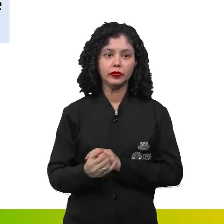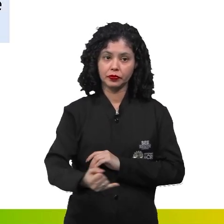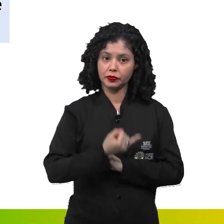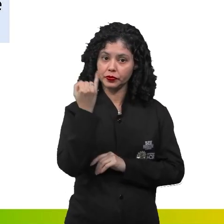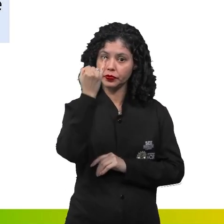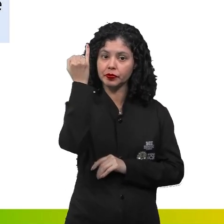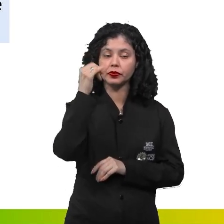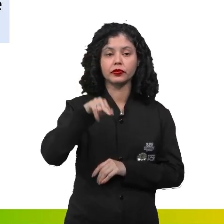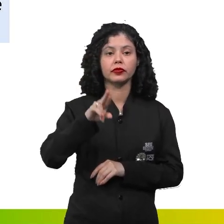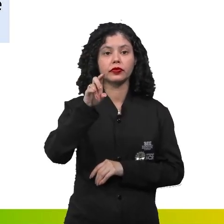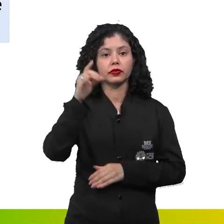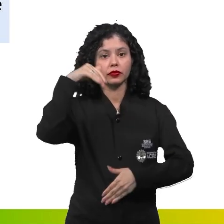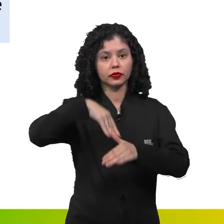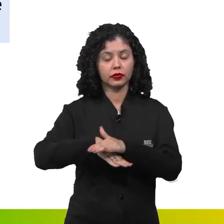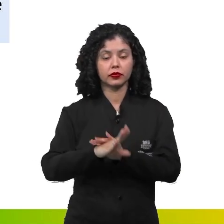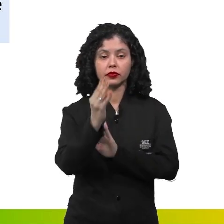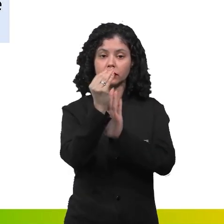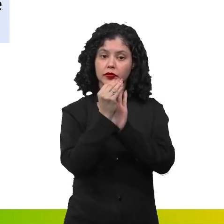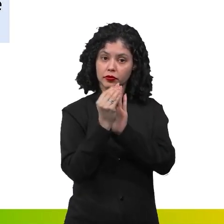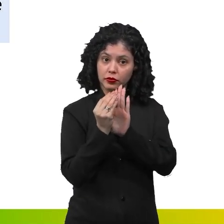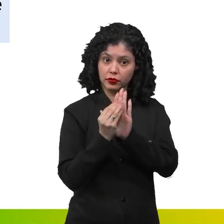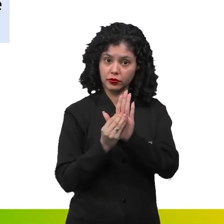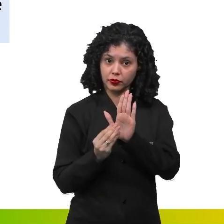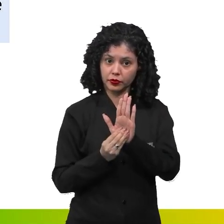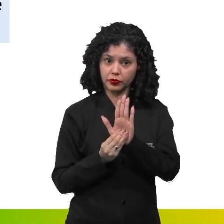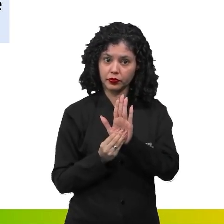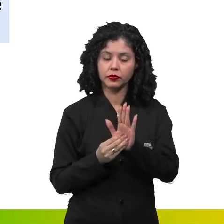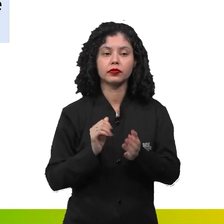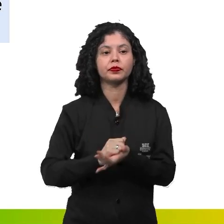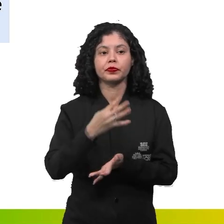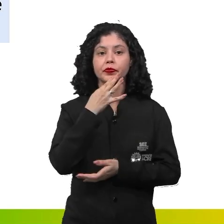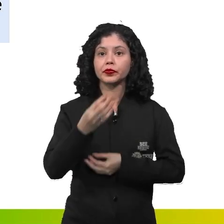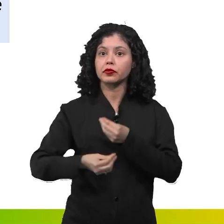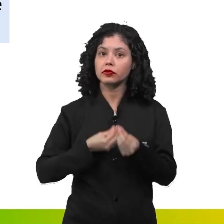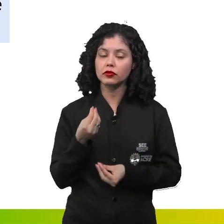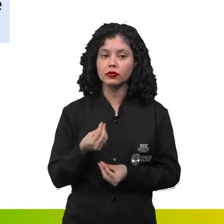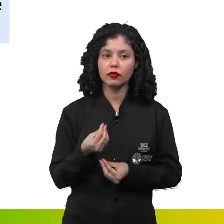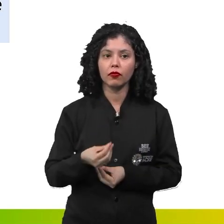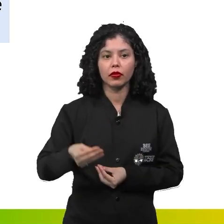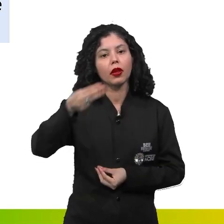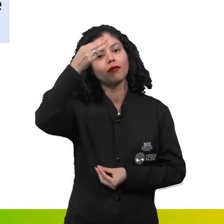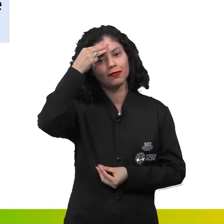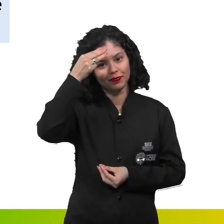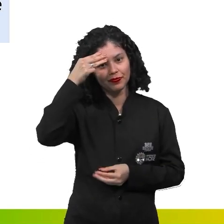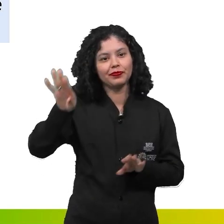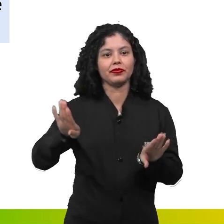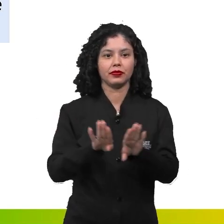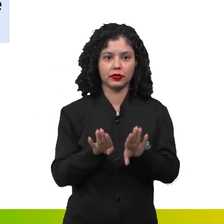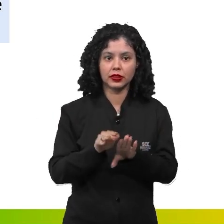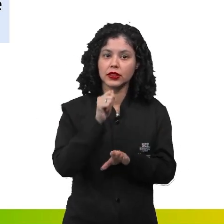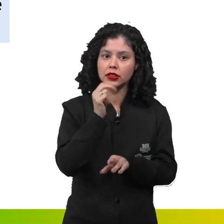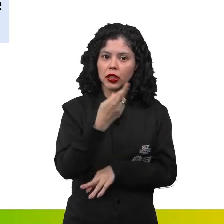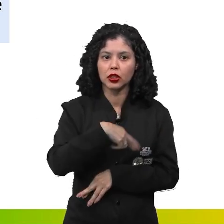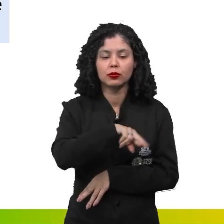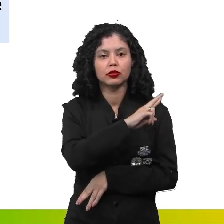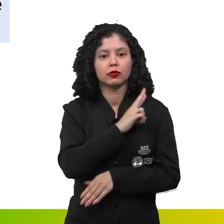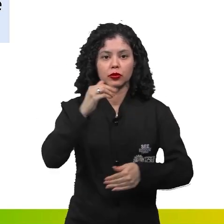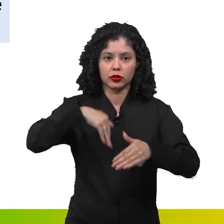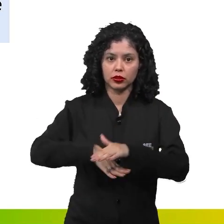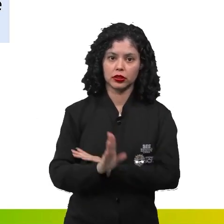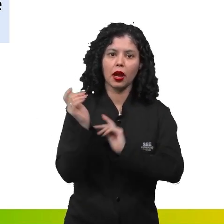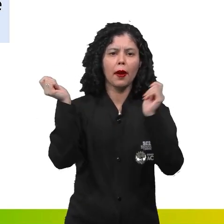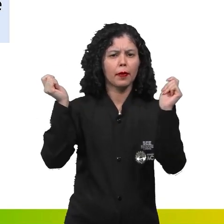Principais unidades de armazenamento de dados, mais conhecido como memórias. Elas são responsáveis